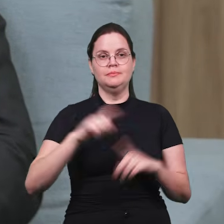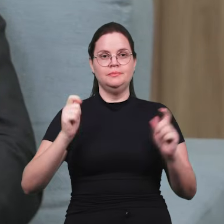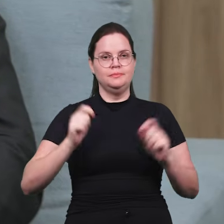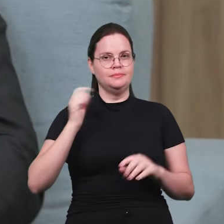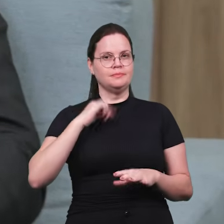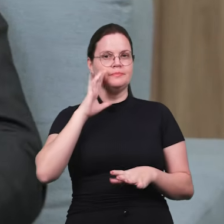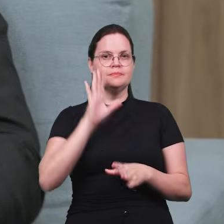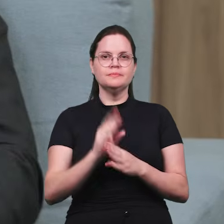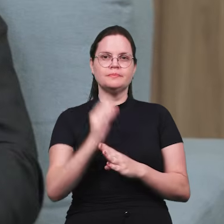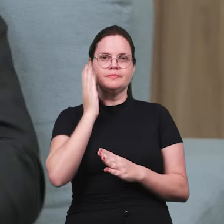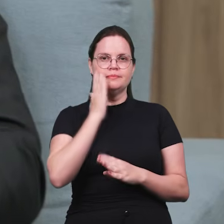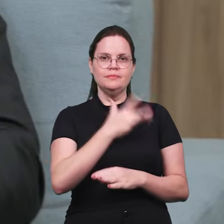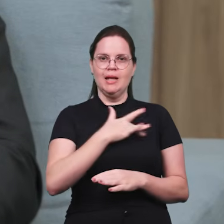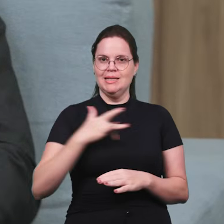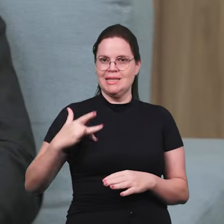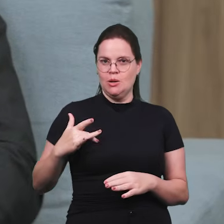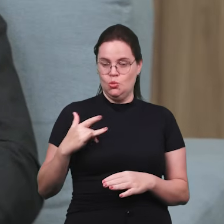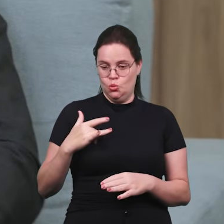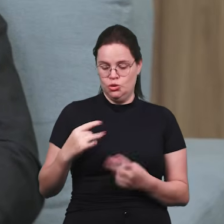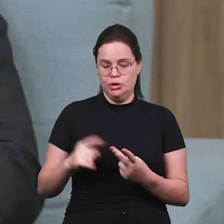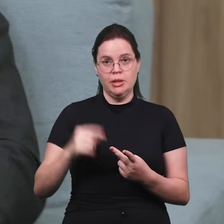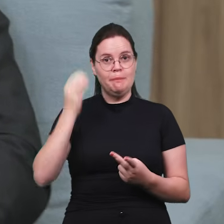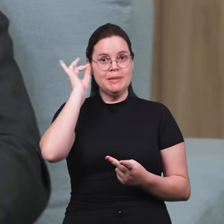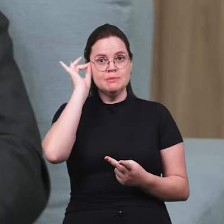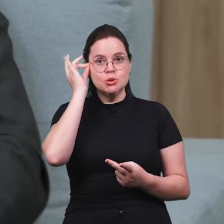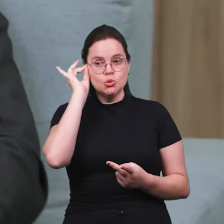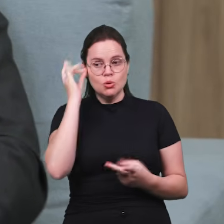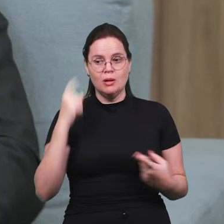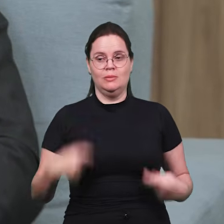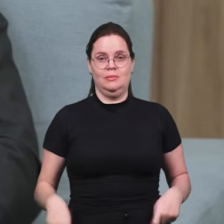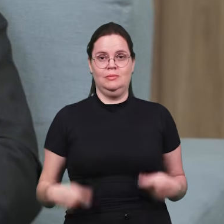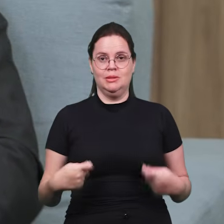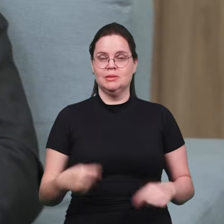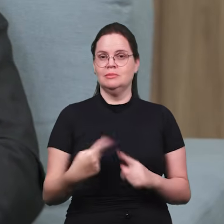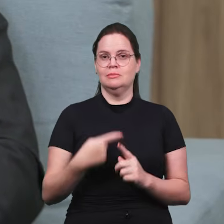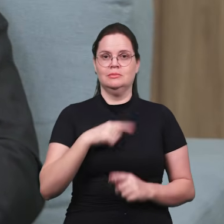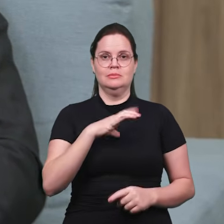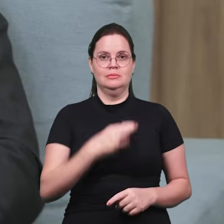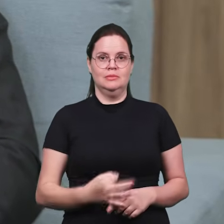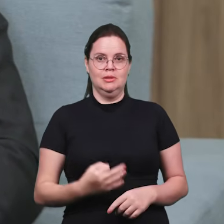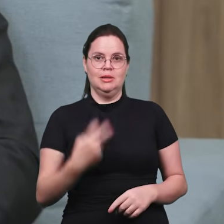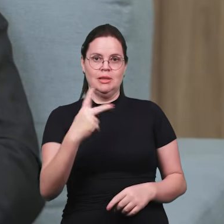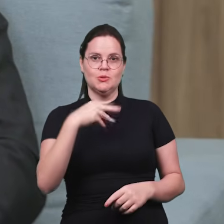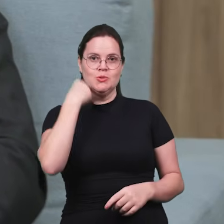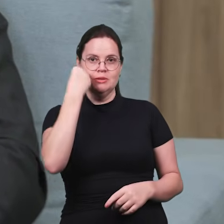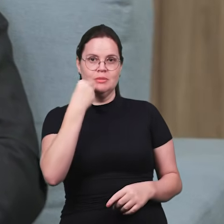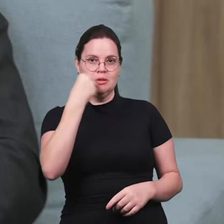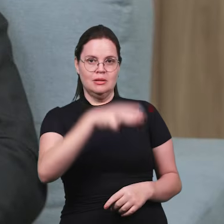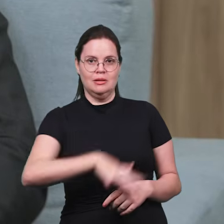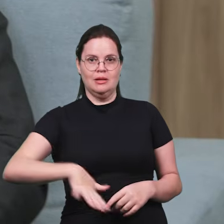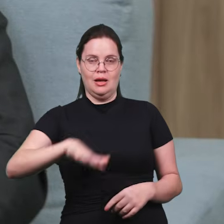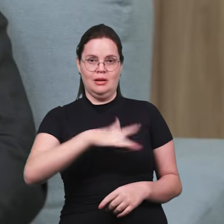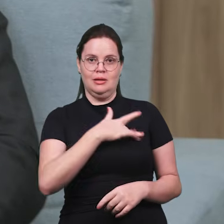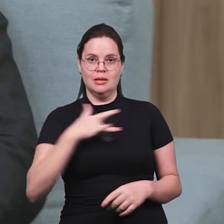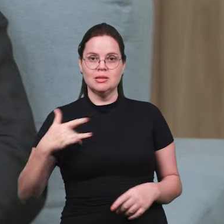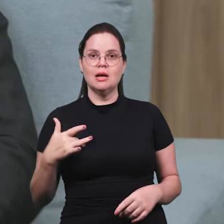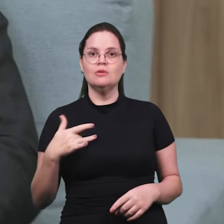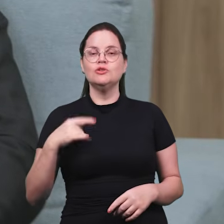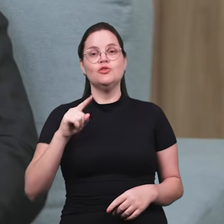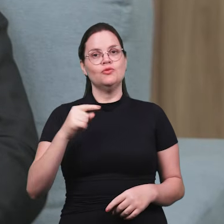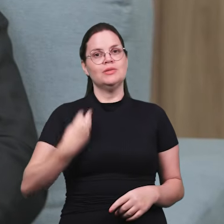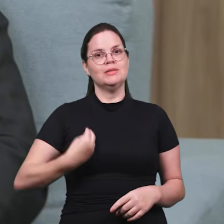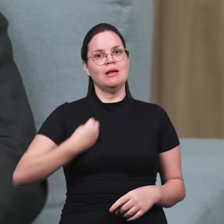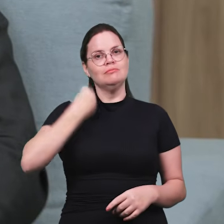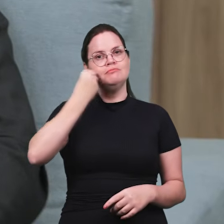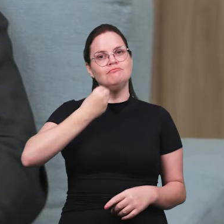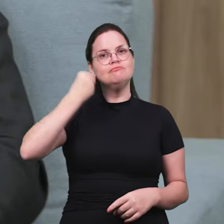estamos falando de saúde física e saúde espiritual. E certamente na sua vivência na área da saúde, você